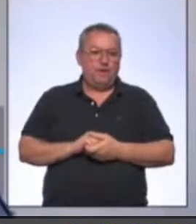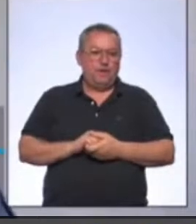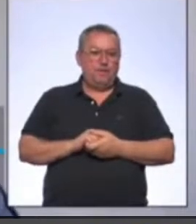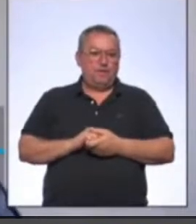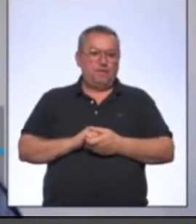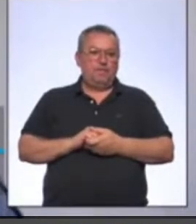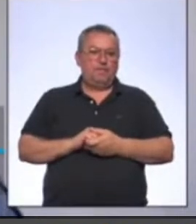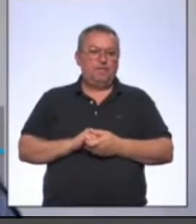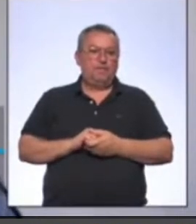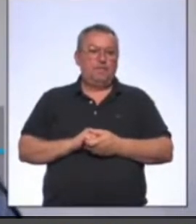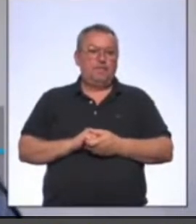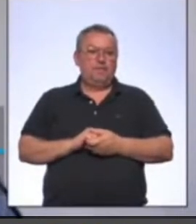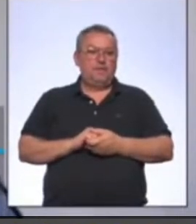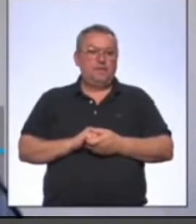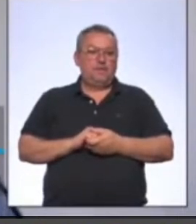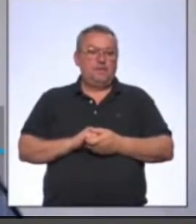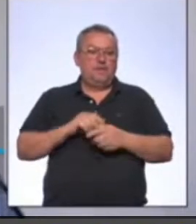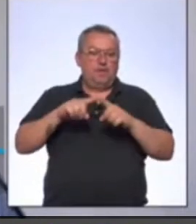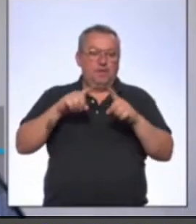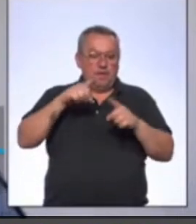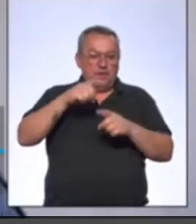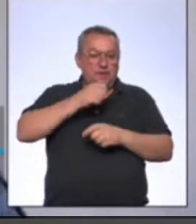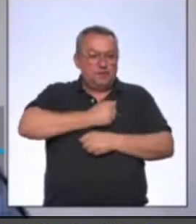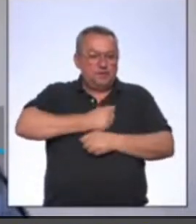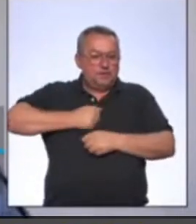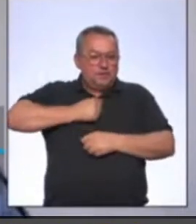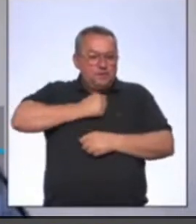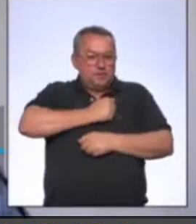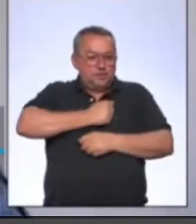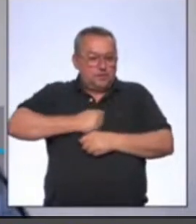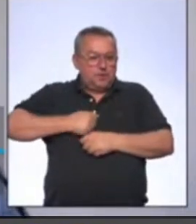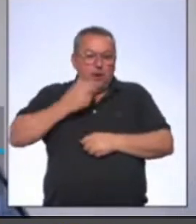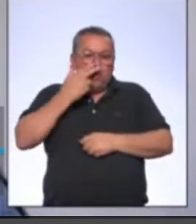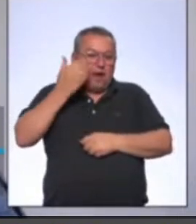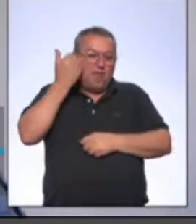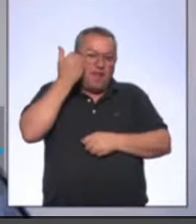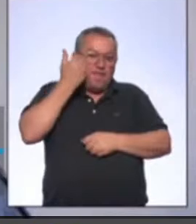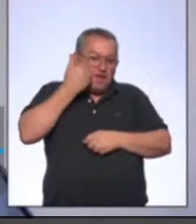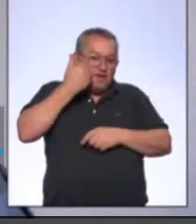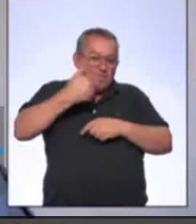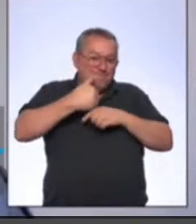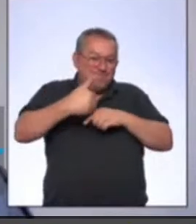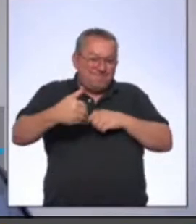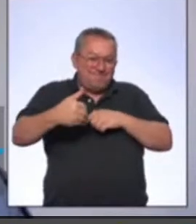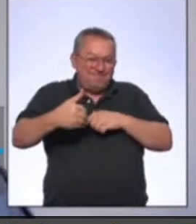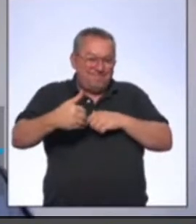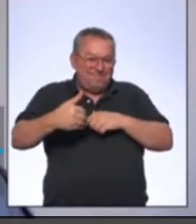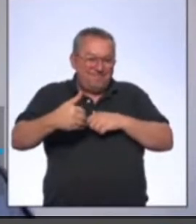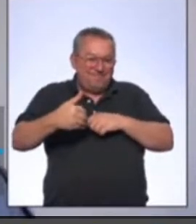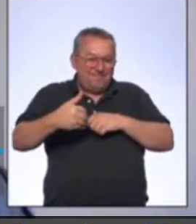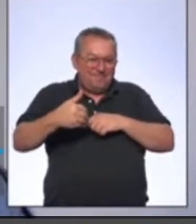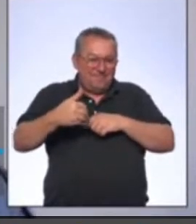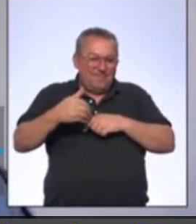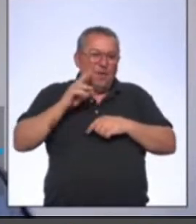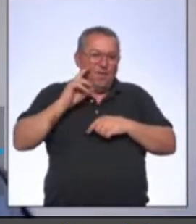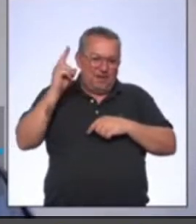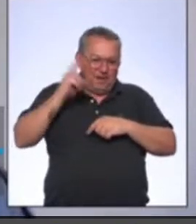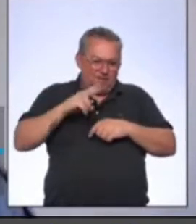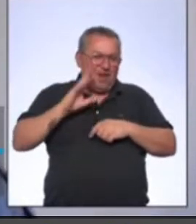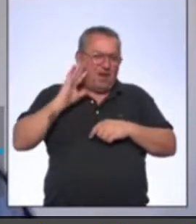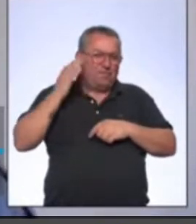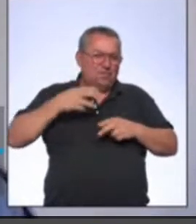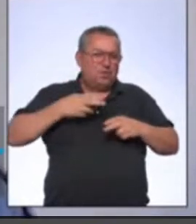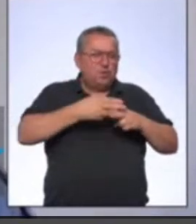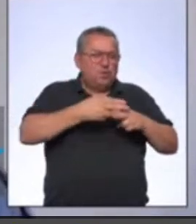Olha, a tua saudade corta como aço de navaia. Vocês já cortaram o dedo na faca, cortando